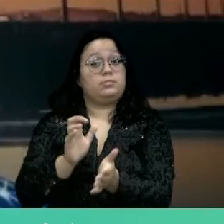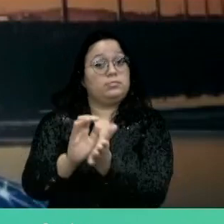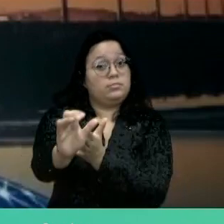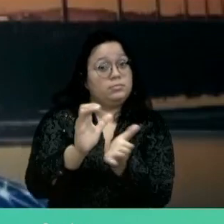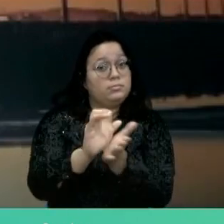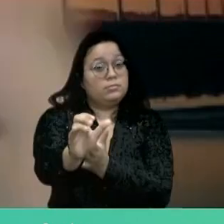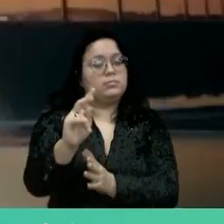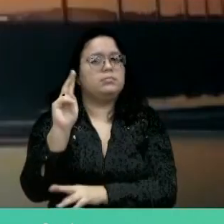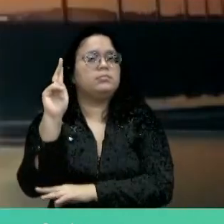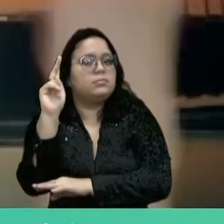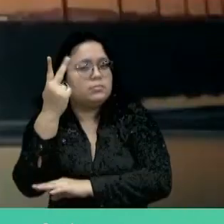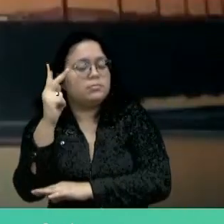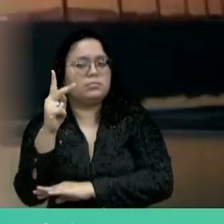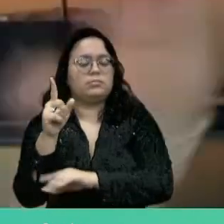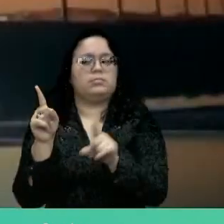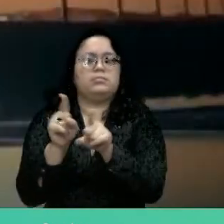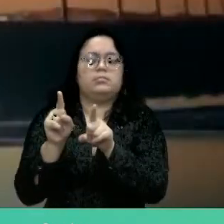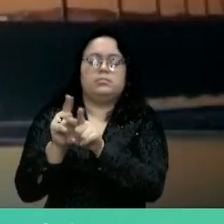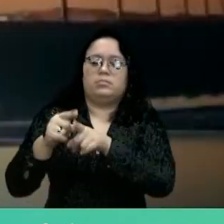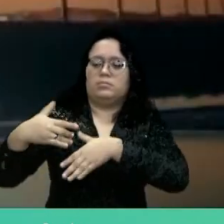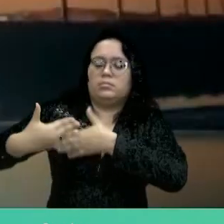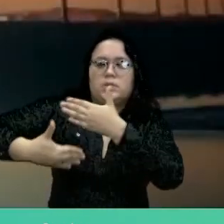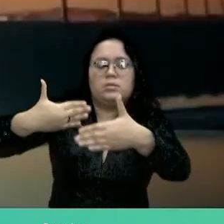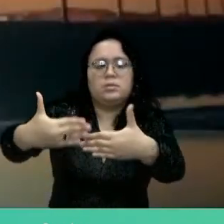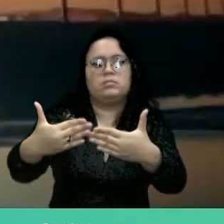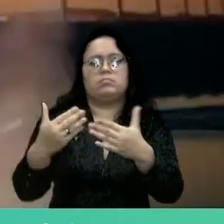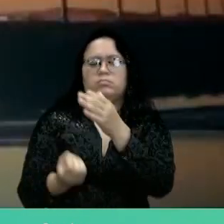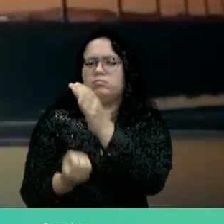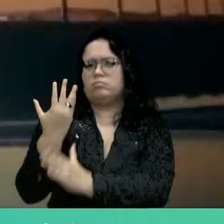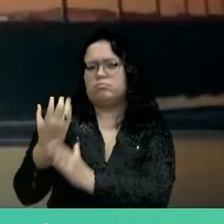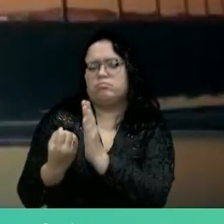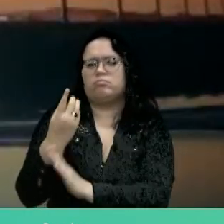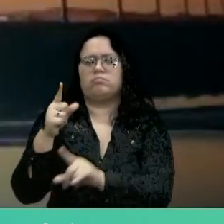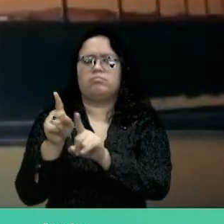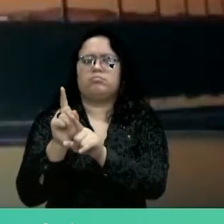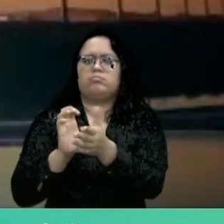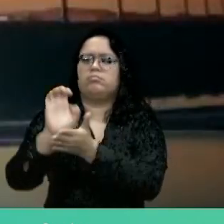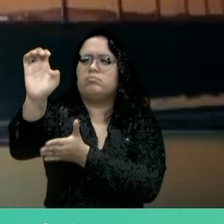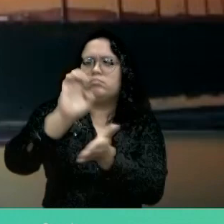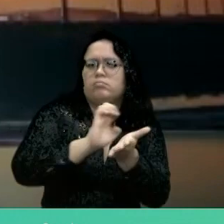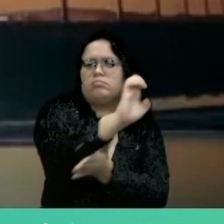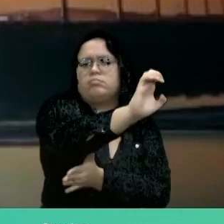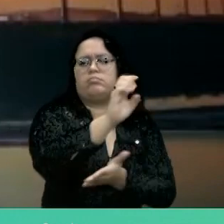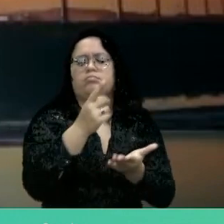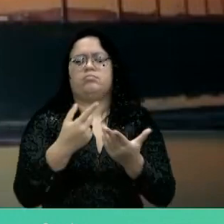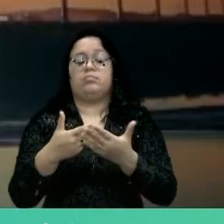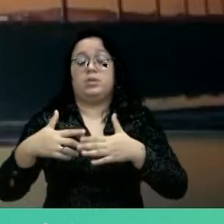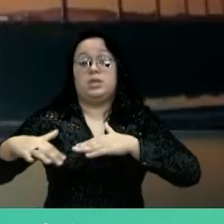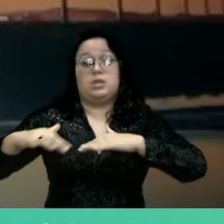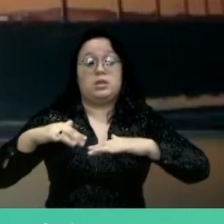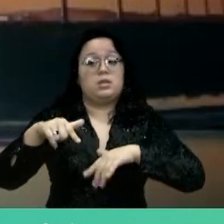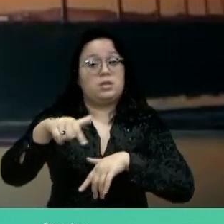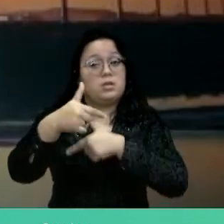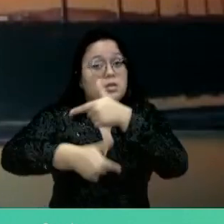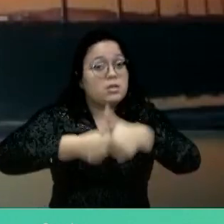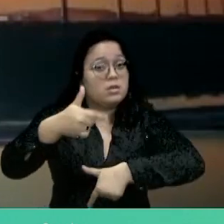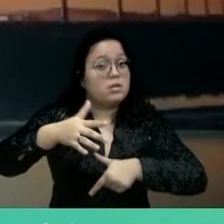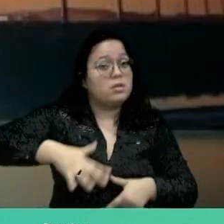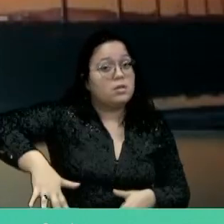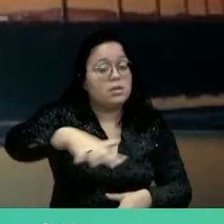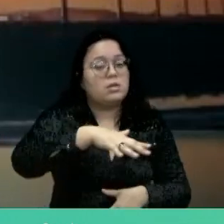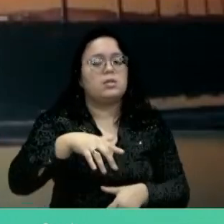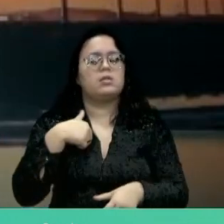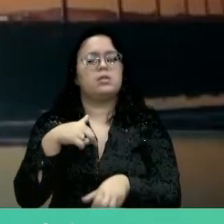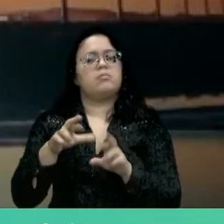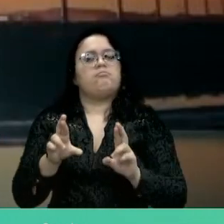em hidrogênio e todo esse processo já de produção e exportação em um mercado dinâmico, ele é esperado